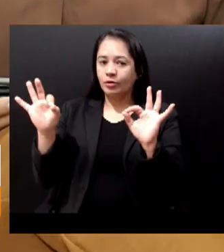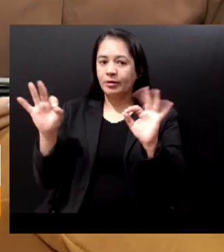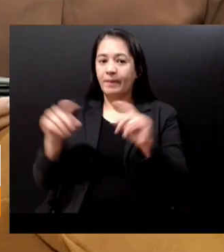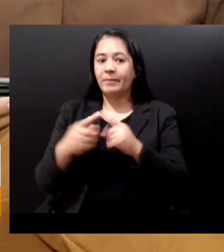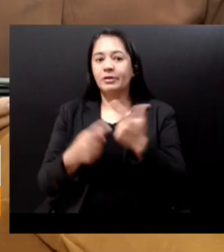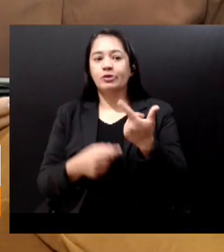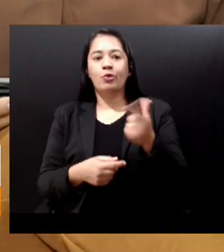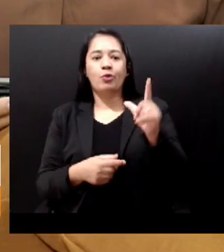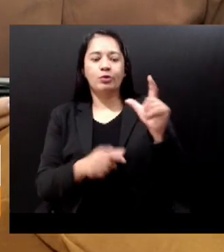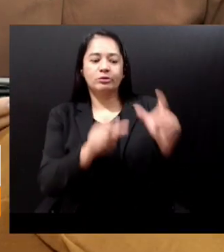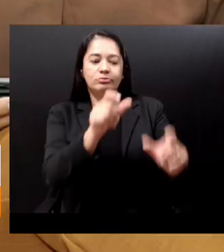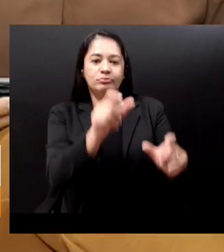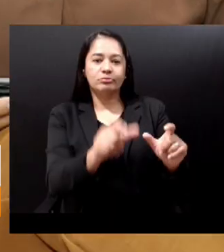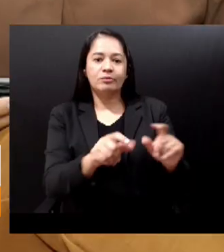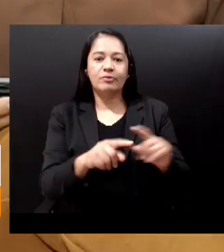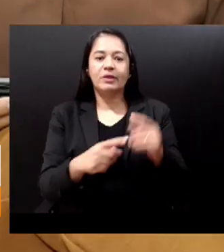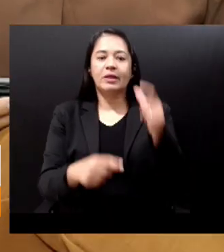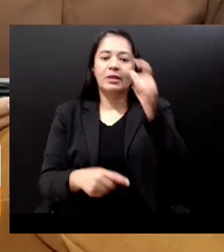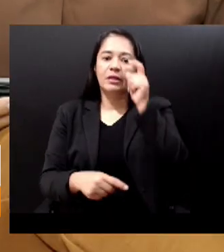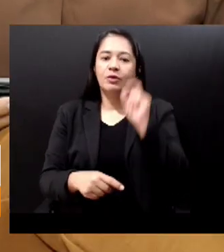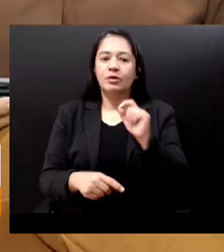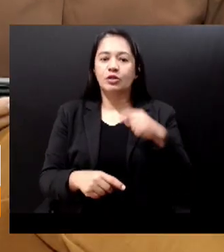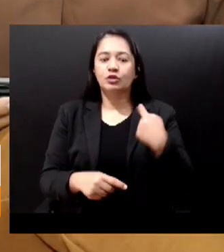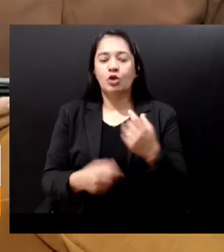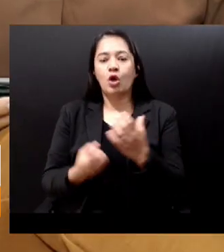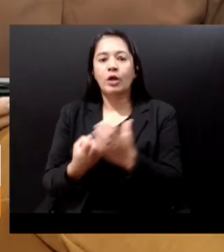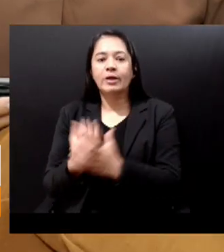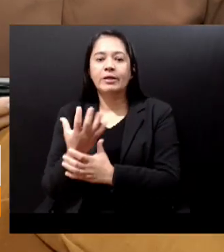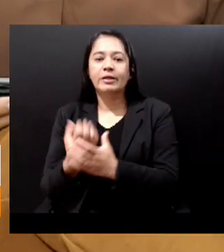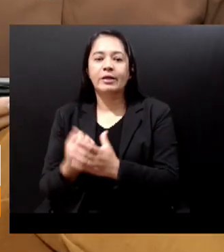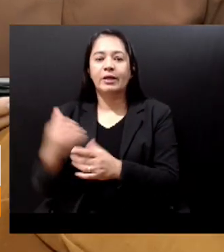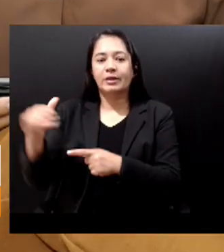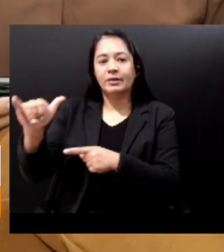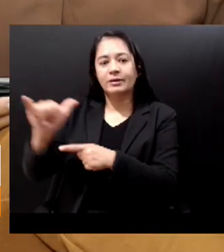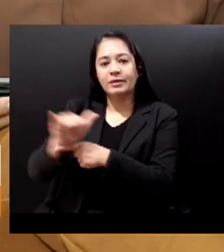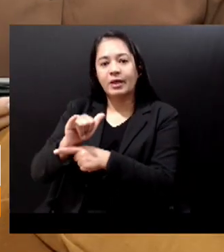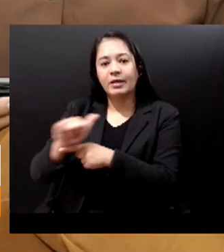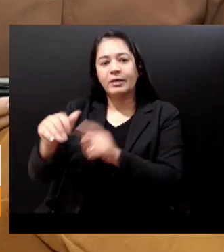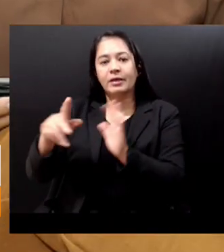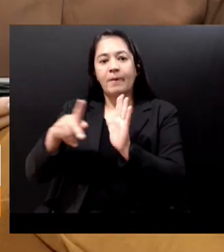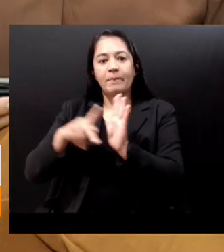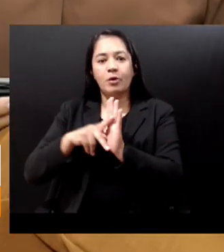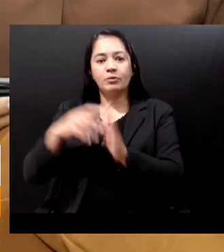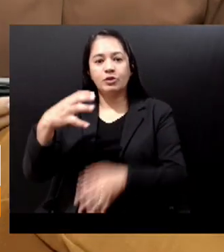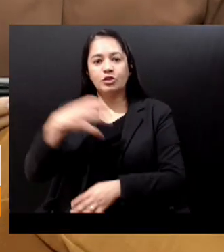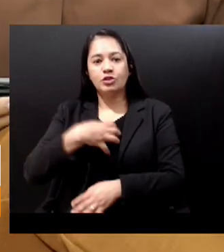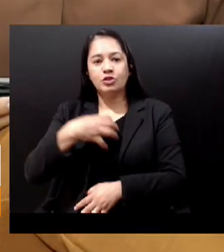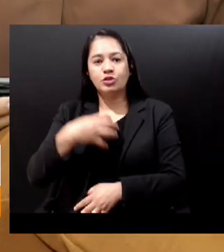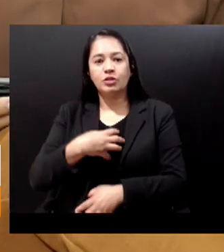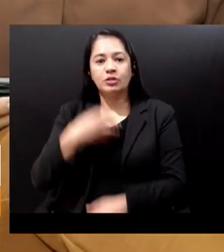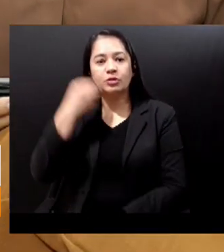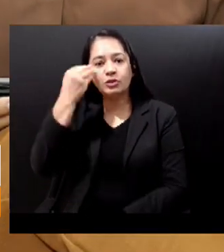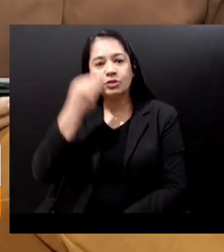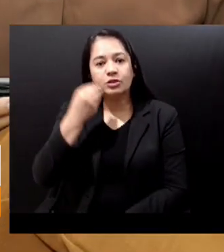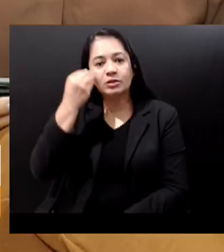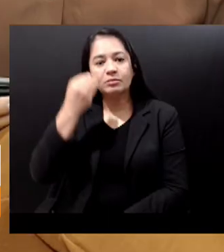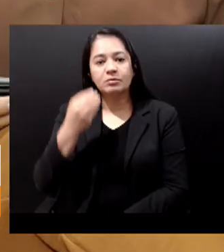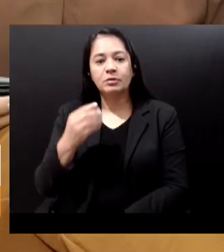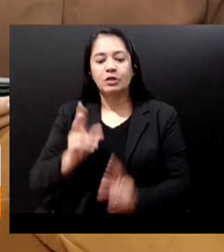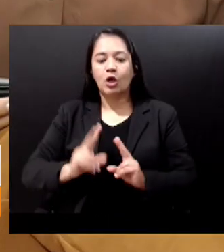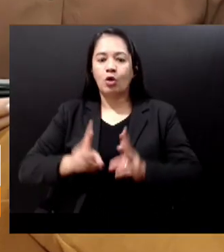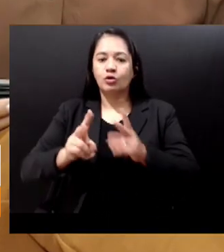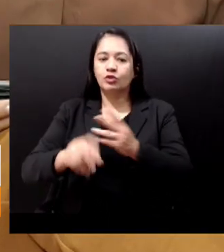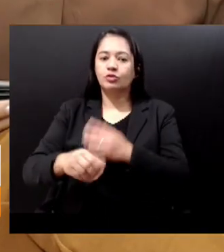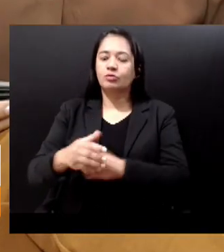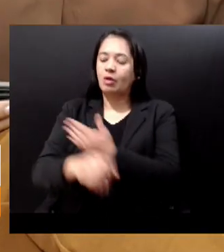mais interessante seja a gente construir técnicas próprias e Uhum. modos de experimentação para manter hábitos a longo prazo,